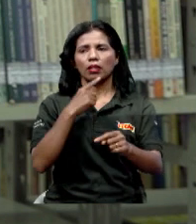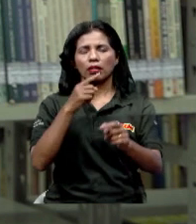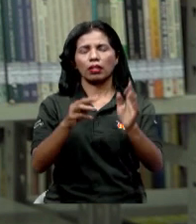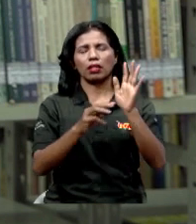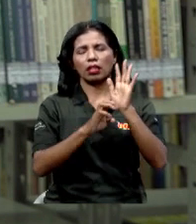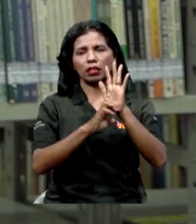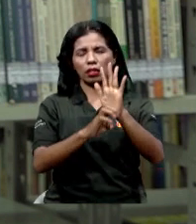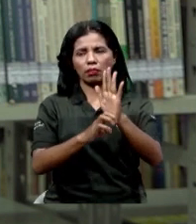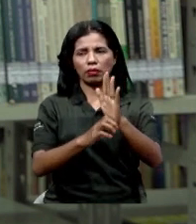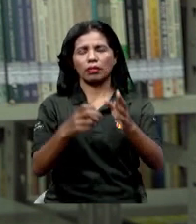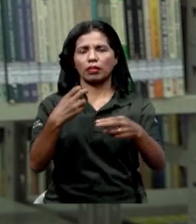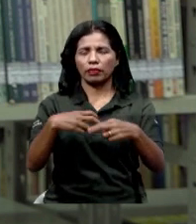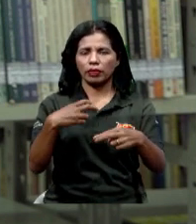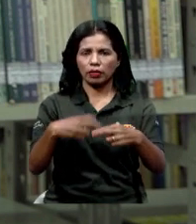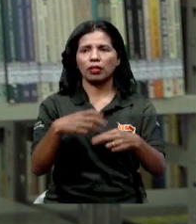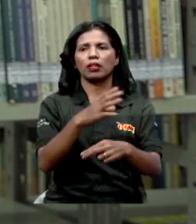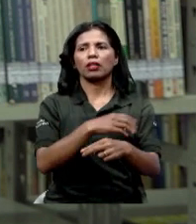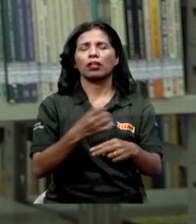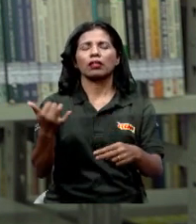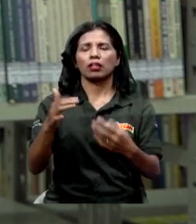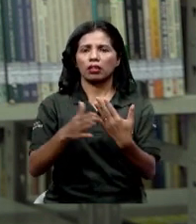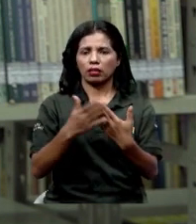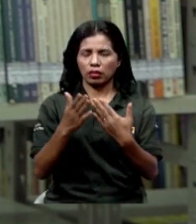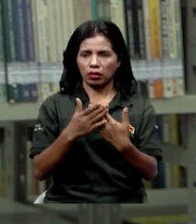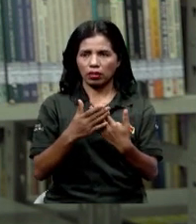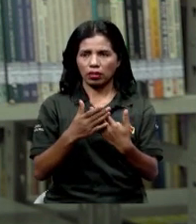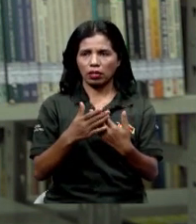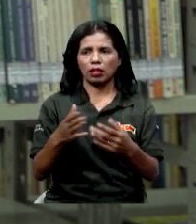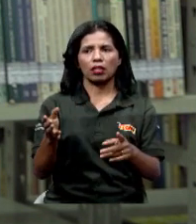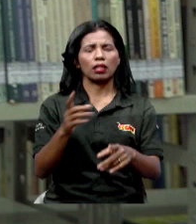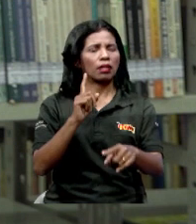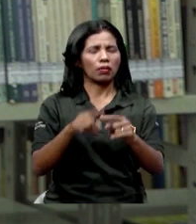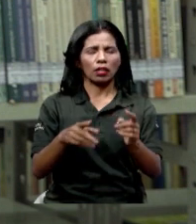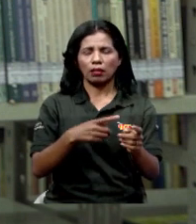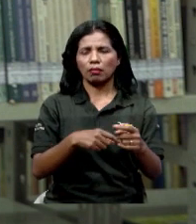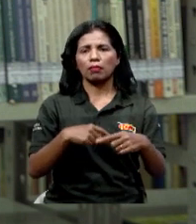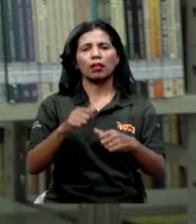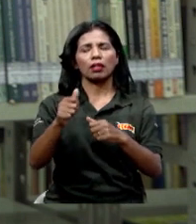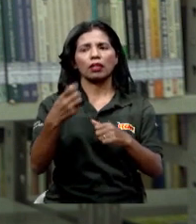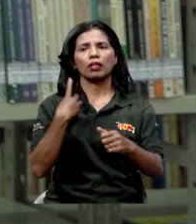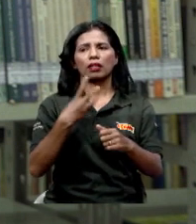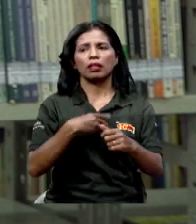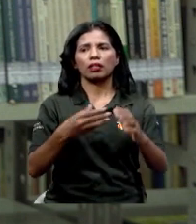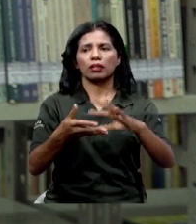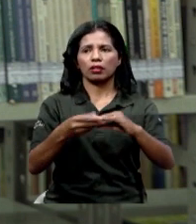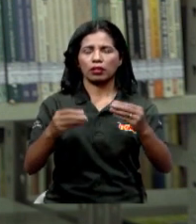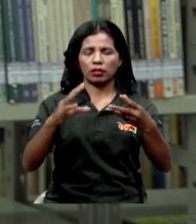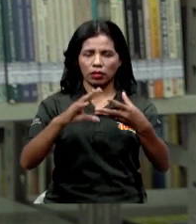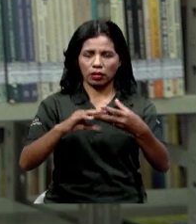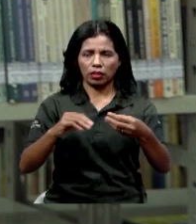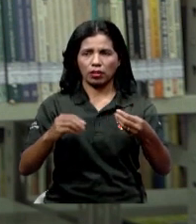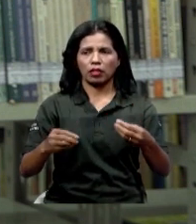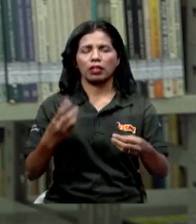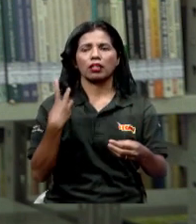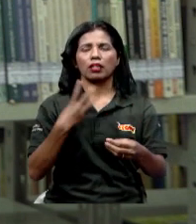metodo difícil, mas metodo nebe mak simples, kair lagi kebadok ide itu. Itu kerana de testo jurnalistikus